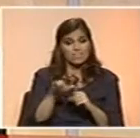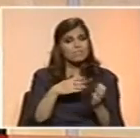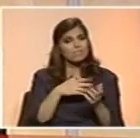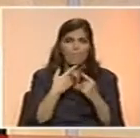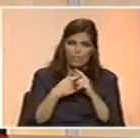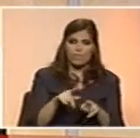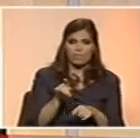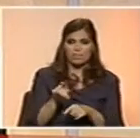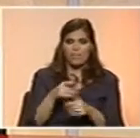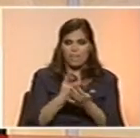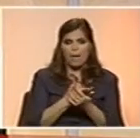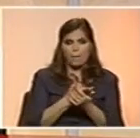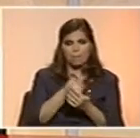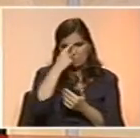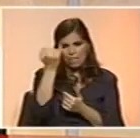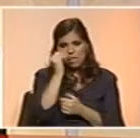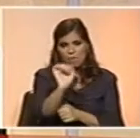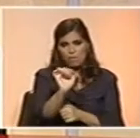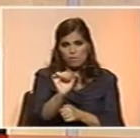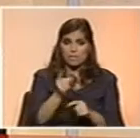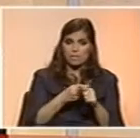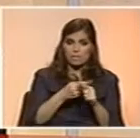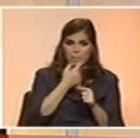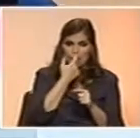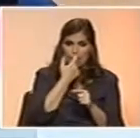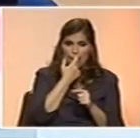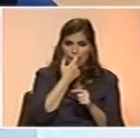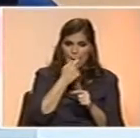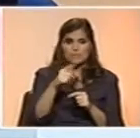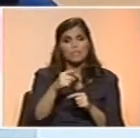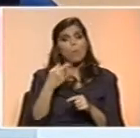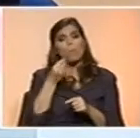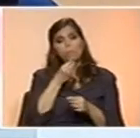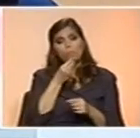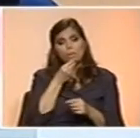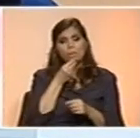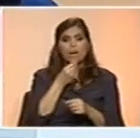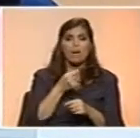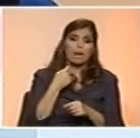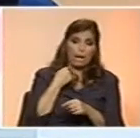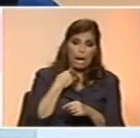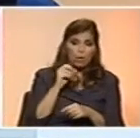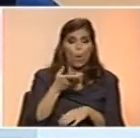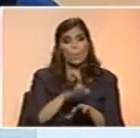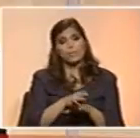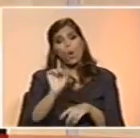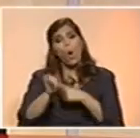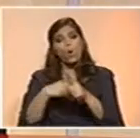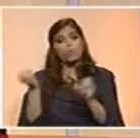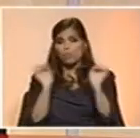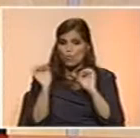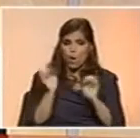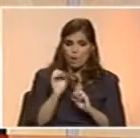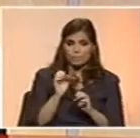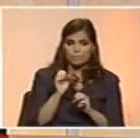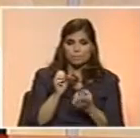diferença. Uhum. A sua ideia também é interessante, que é de fazer uma refeição com carne ou peixe, não é? E fazer a outra... Por exemplo. Sem carne e